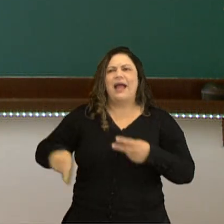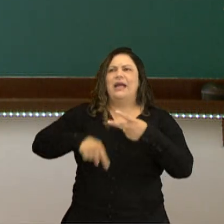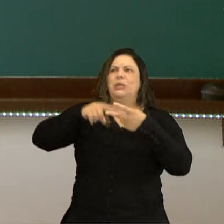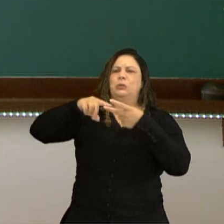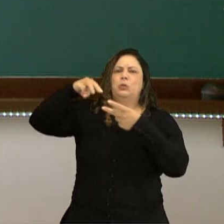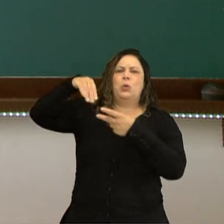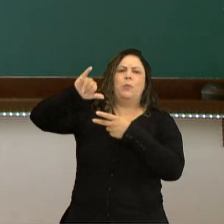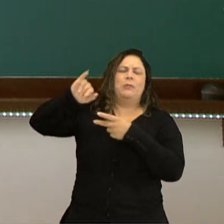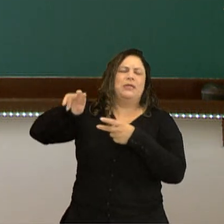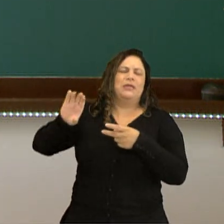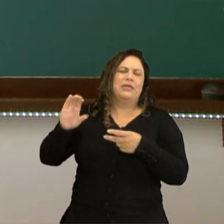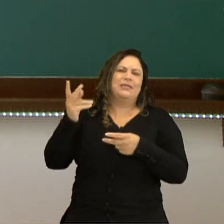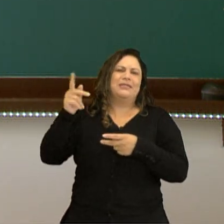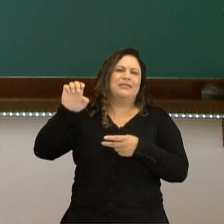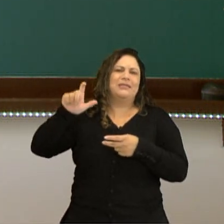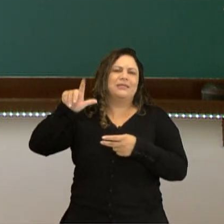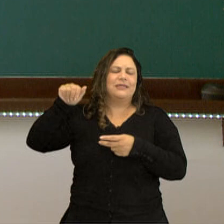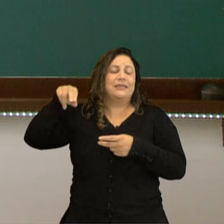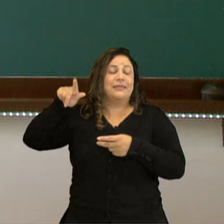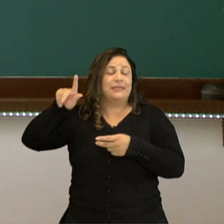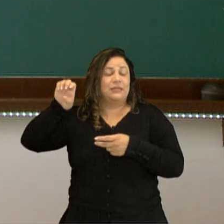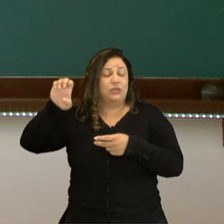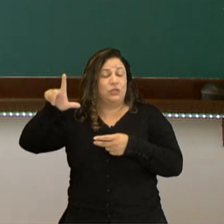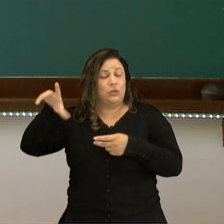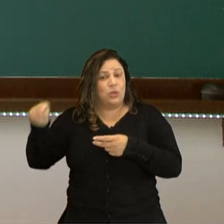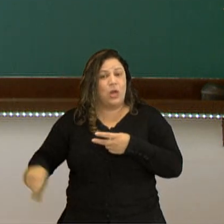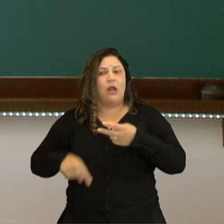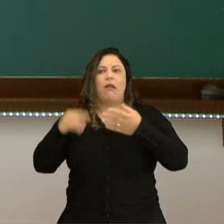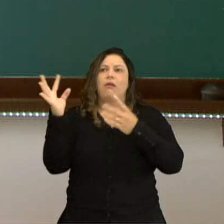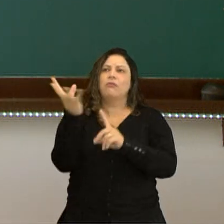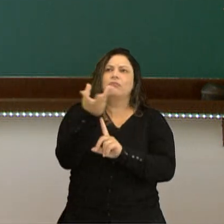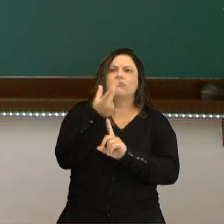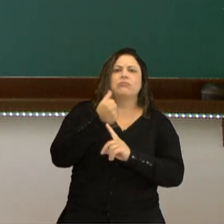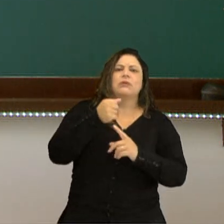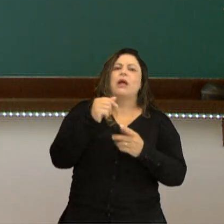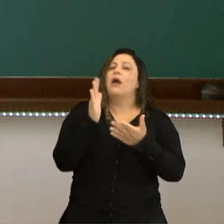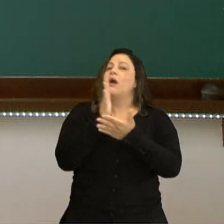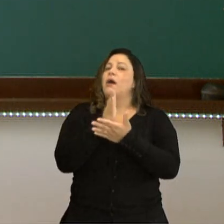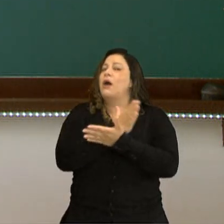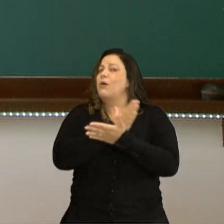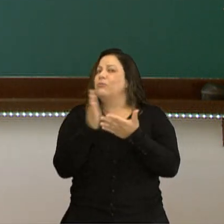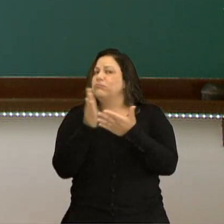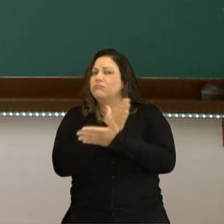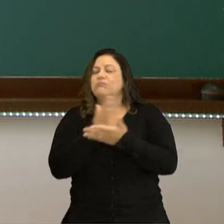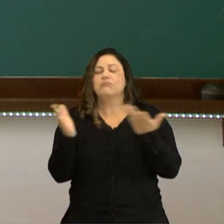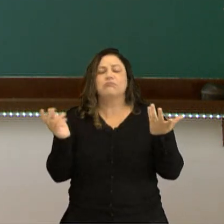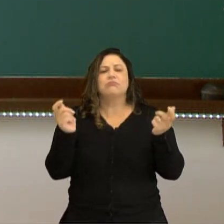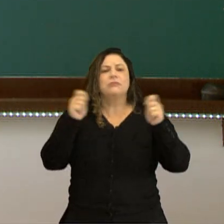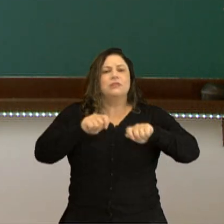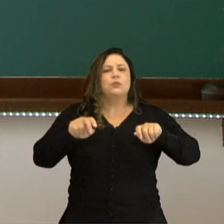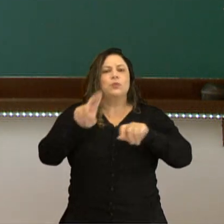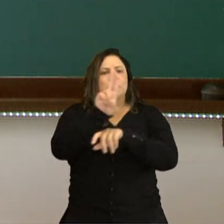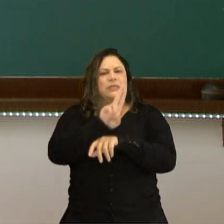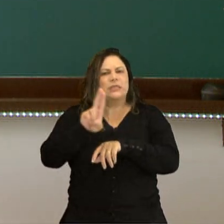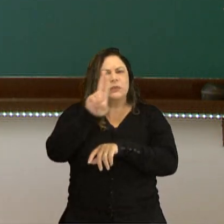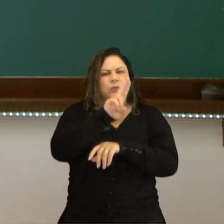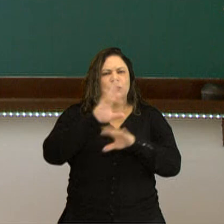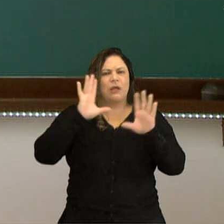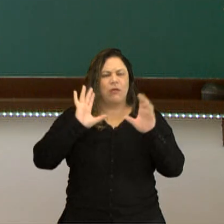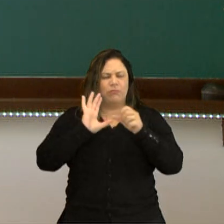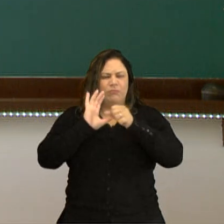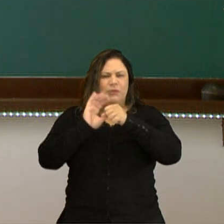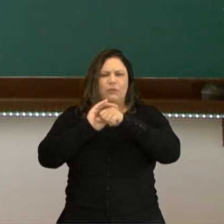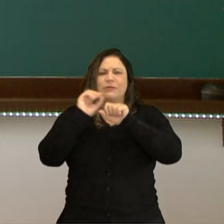século XVII, XVIII, alguns artistas utilizavam a câmara escura, que é